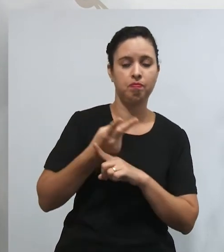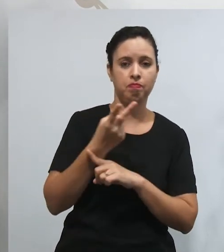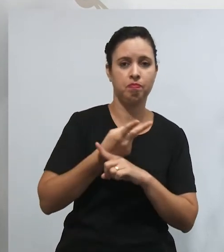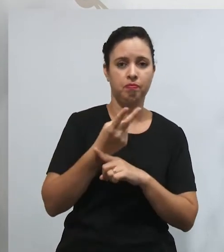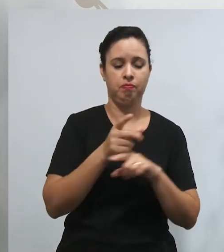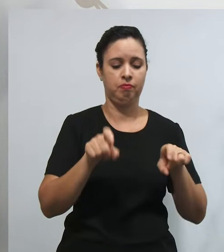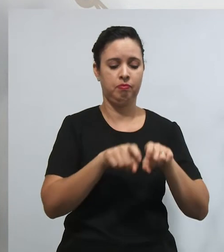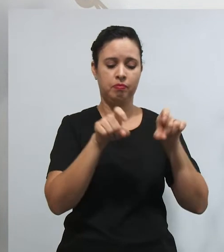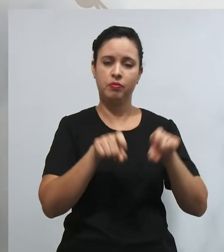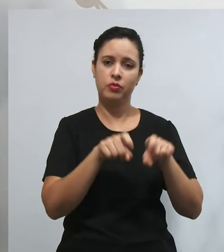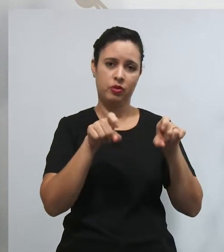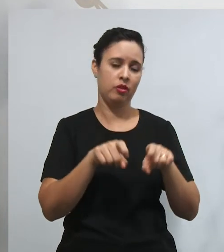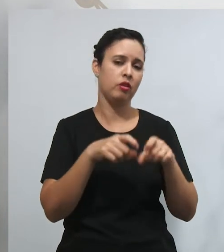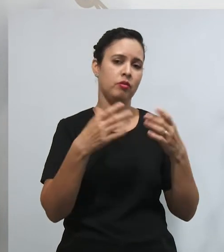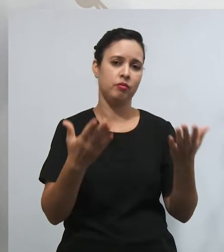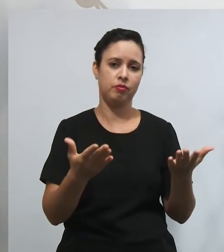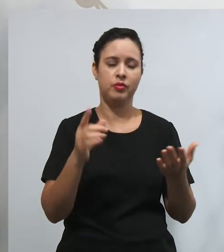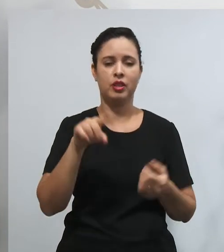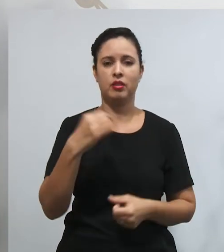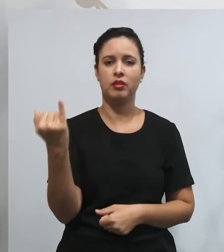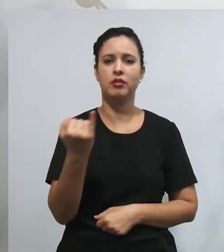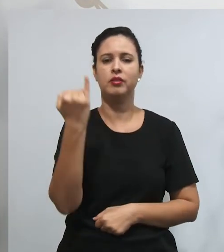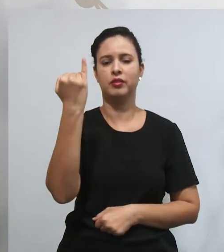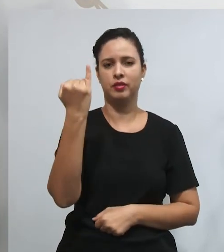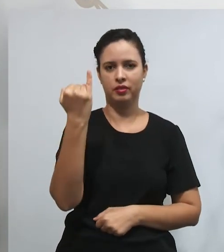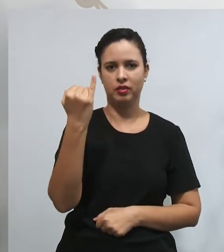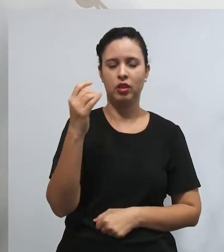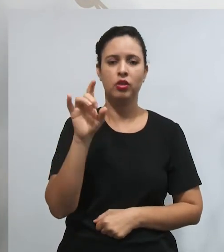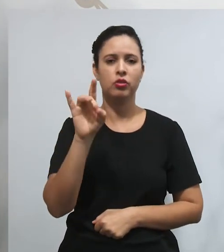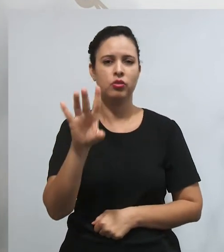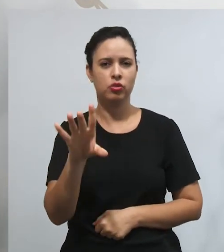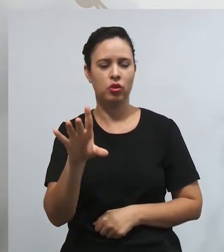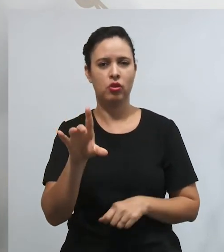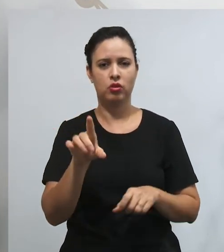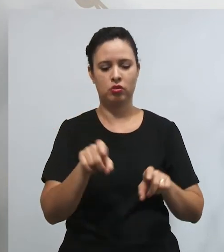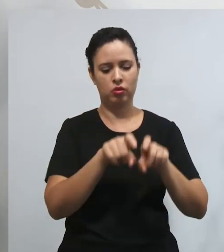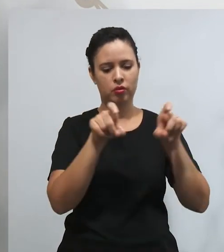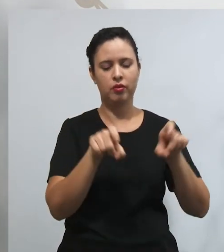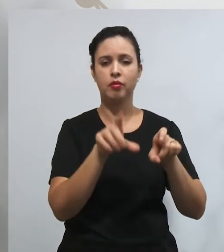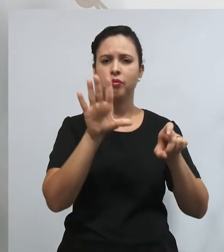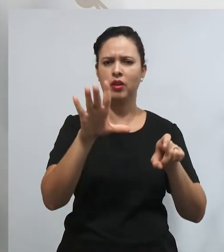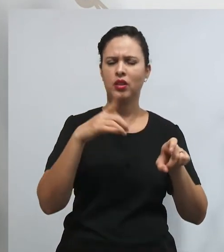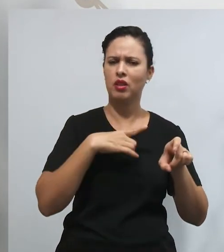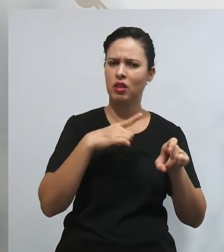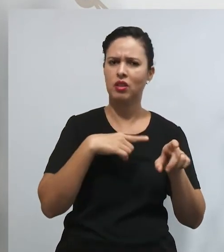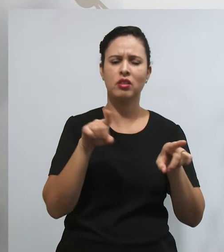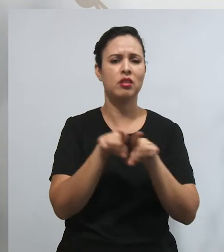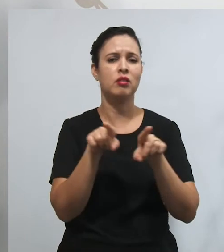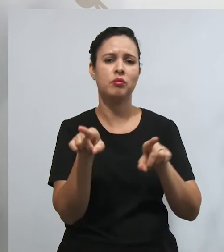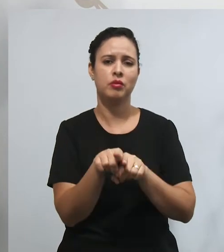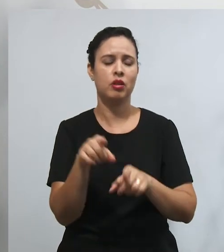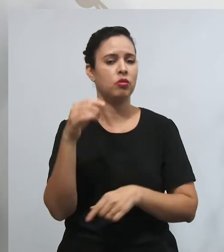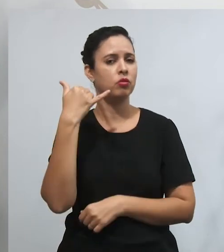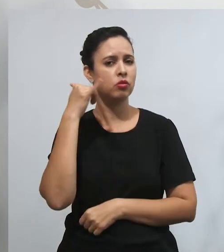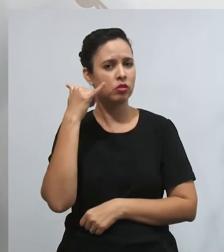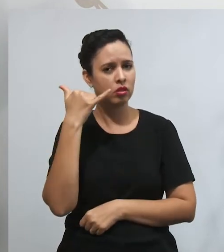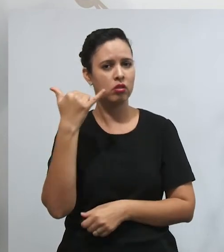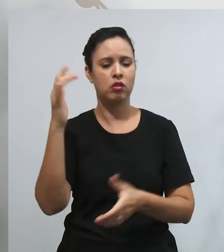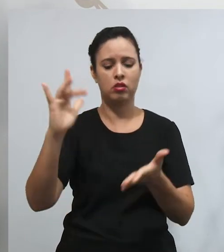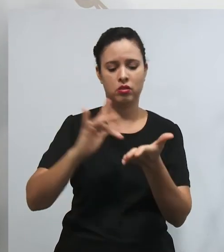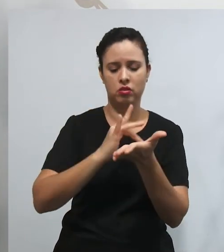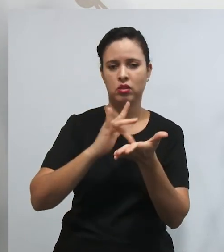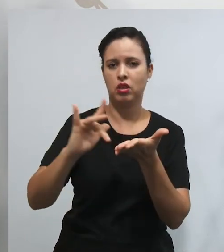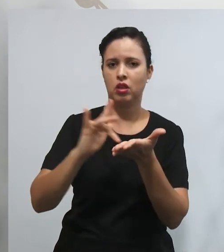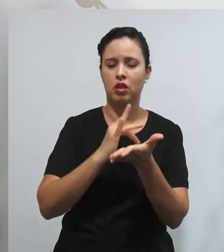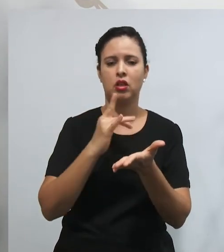máquina. Então, ele é fundamental. Não só, eu trouxe aqui exemplo dos computadores, mas a gente tem isso nos smartphones, né? Então, nós